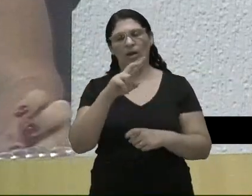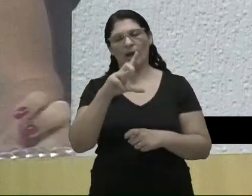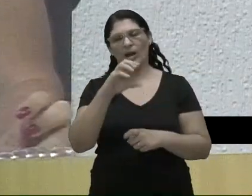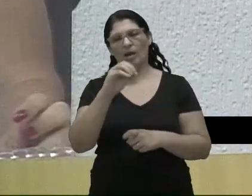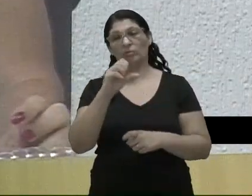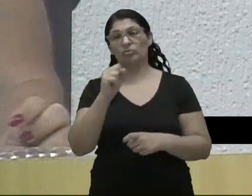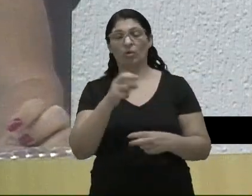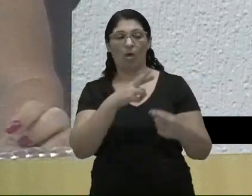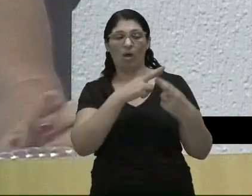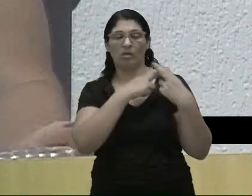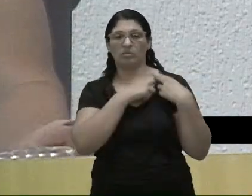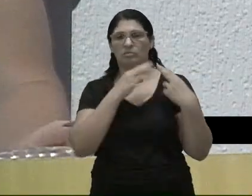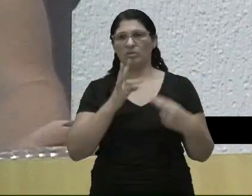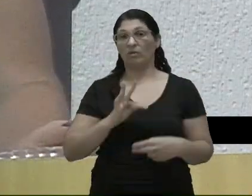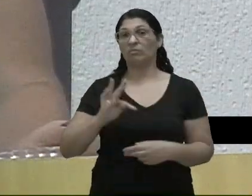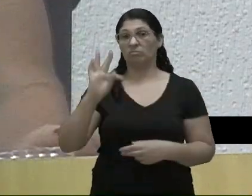técnico.